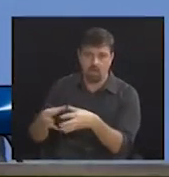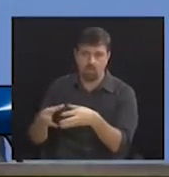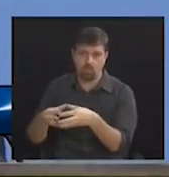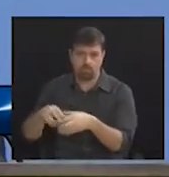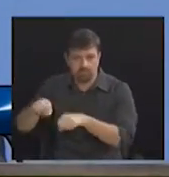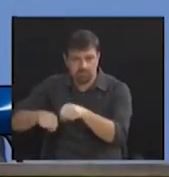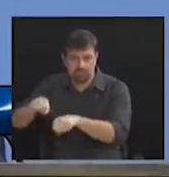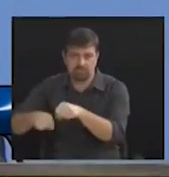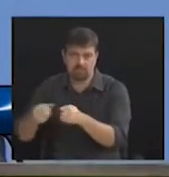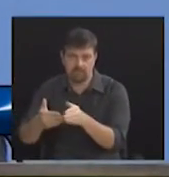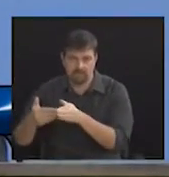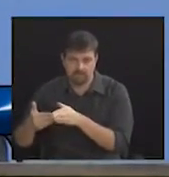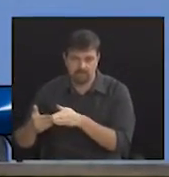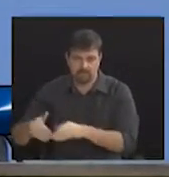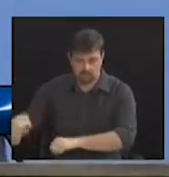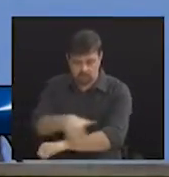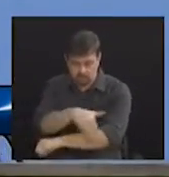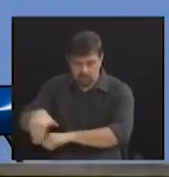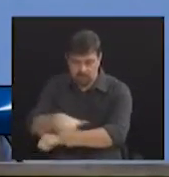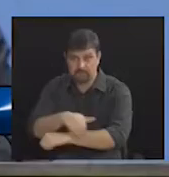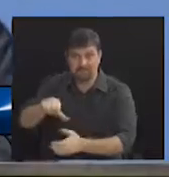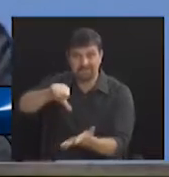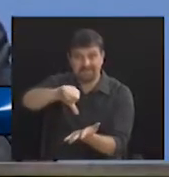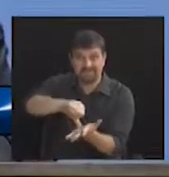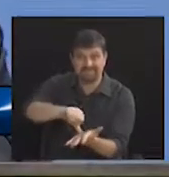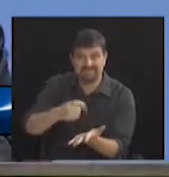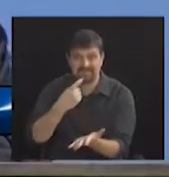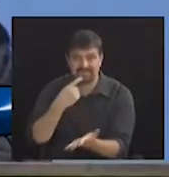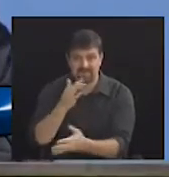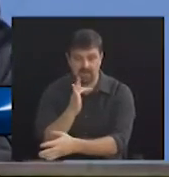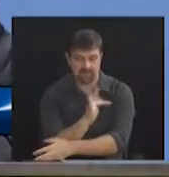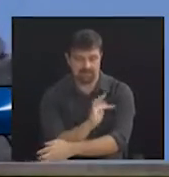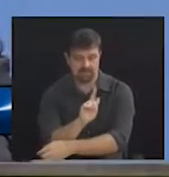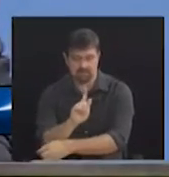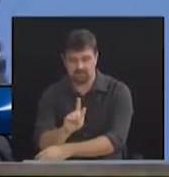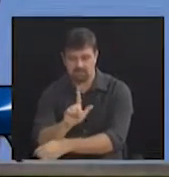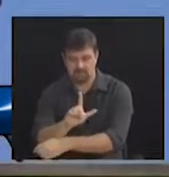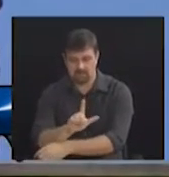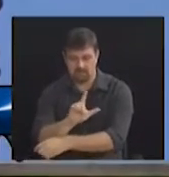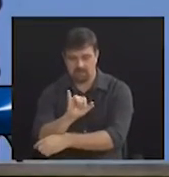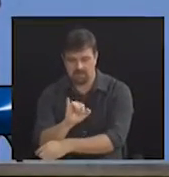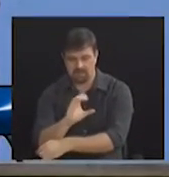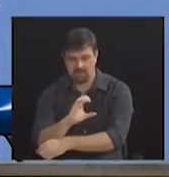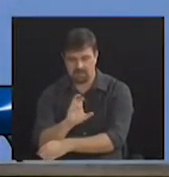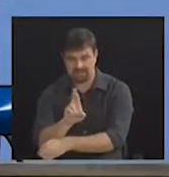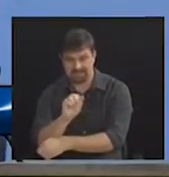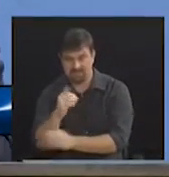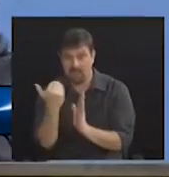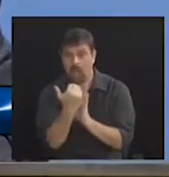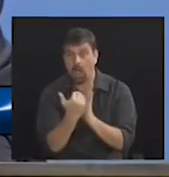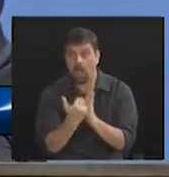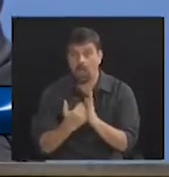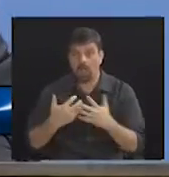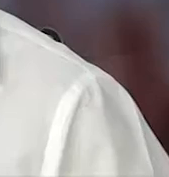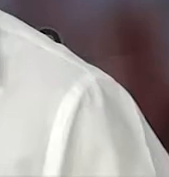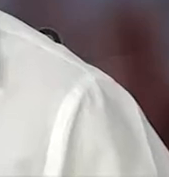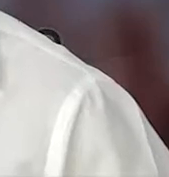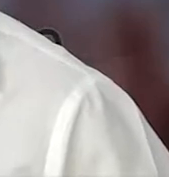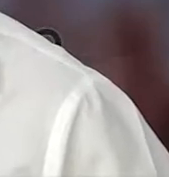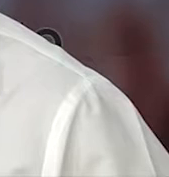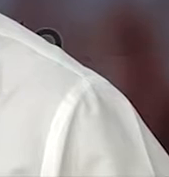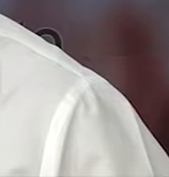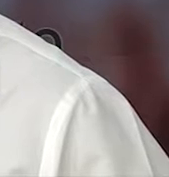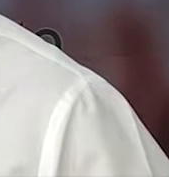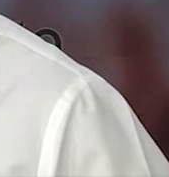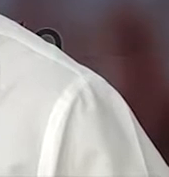Francisco Glicério essa ciclovia, como efetive o projeto do Plano Cicloviário de Campinas. A